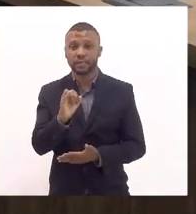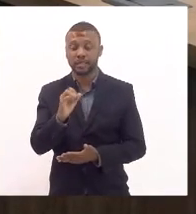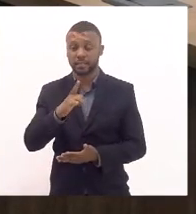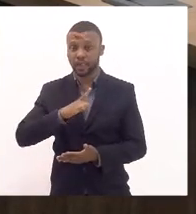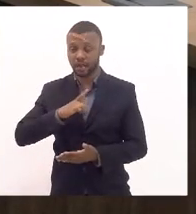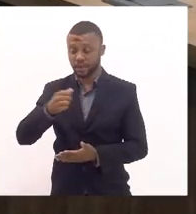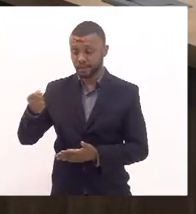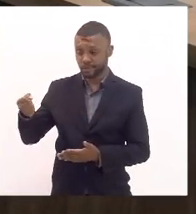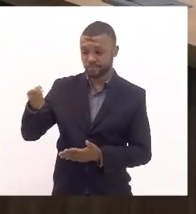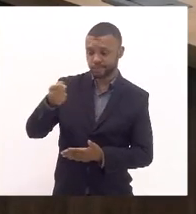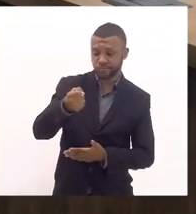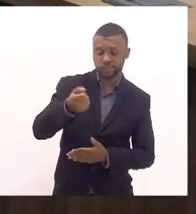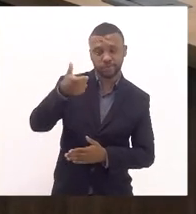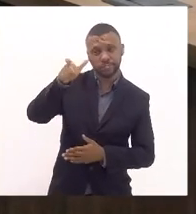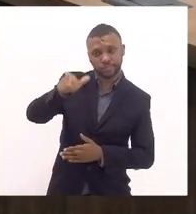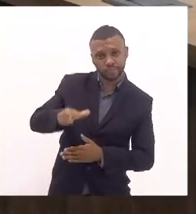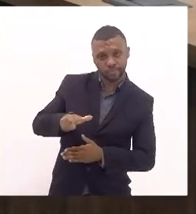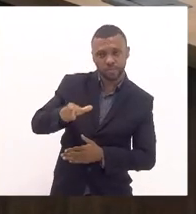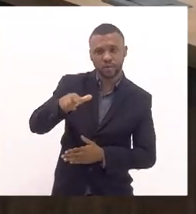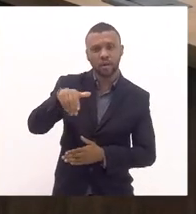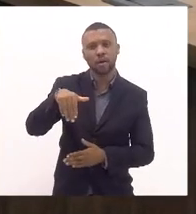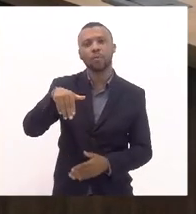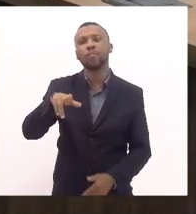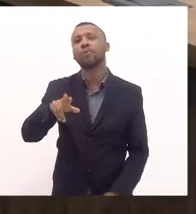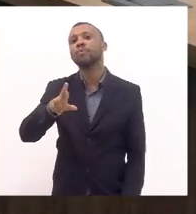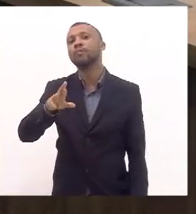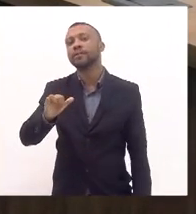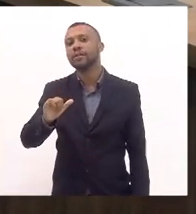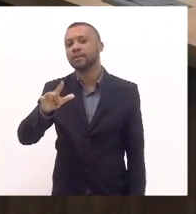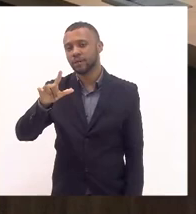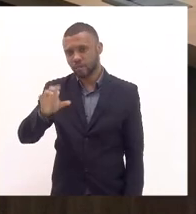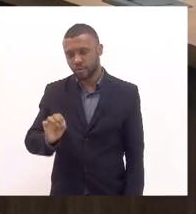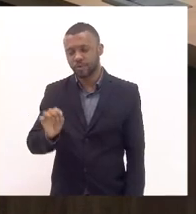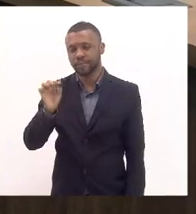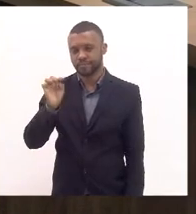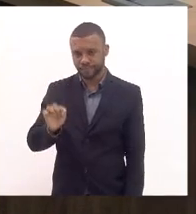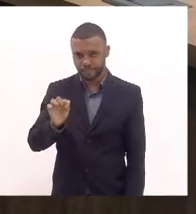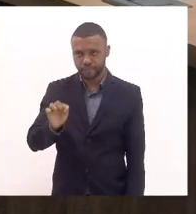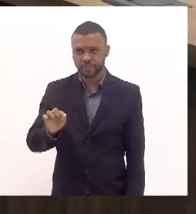recondução é do senhor é